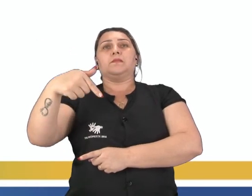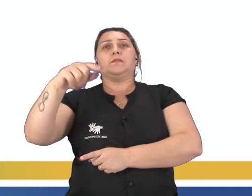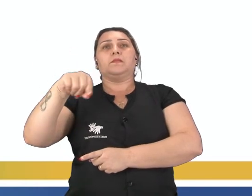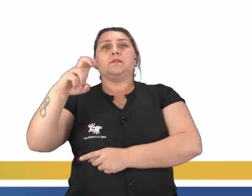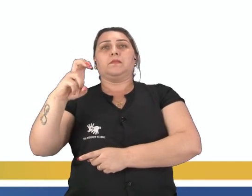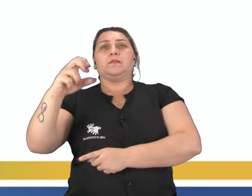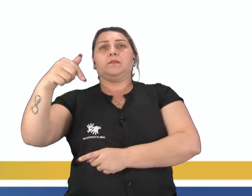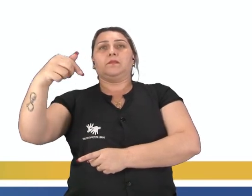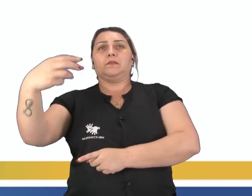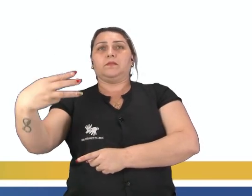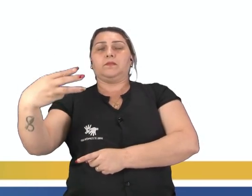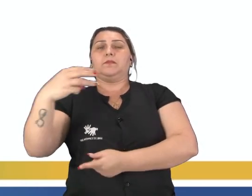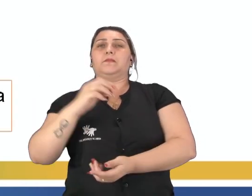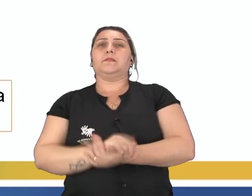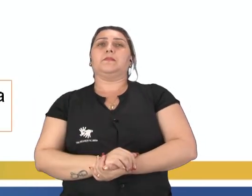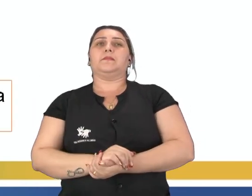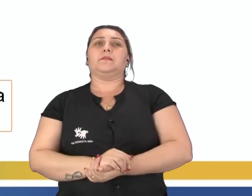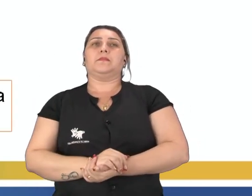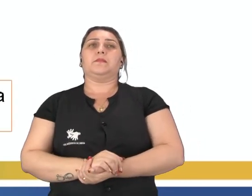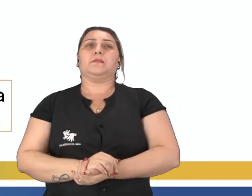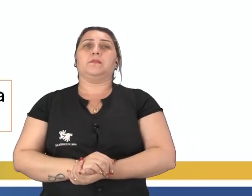que 7,573.